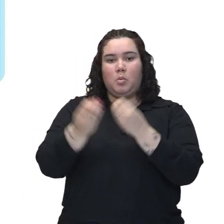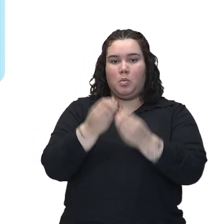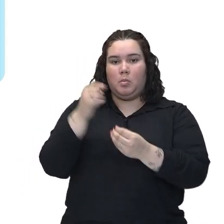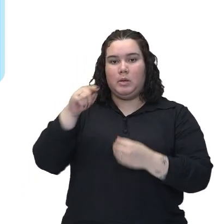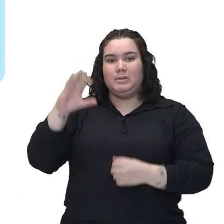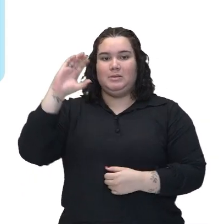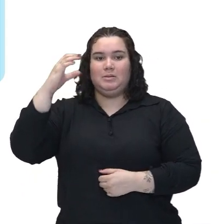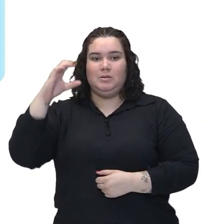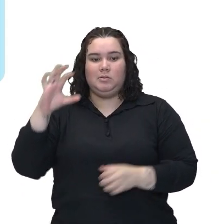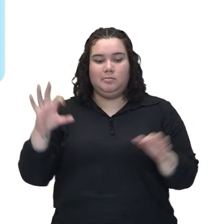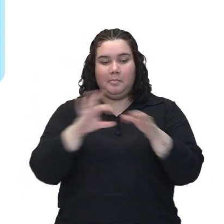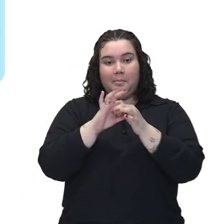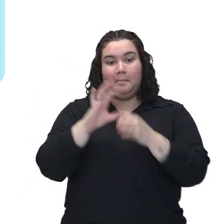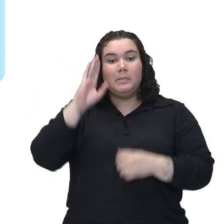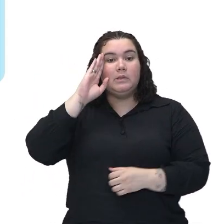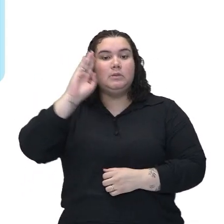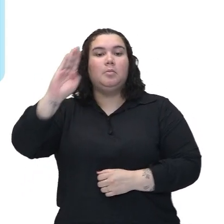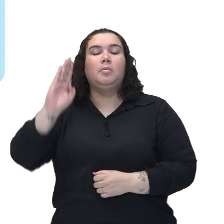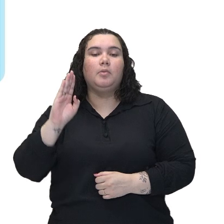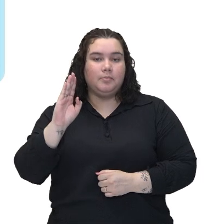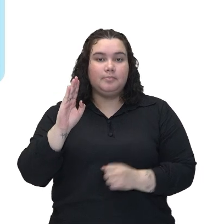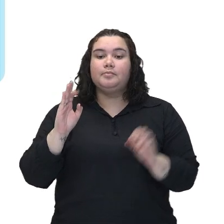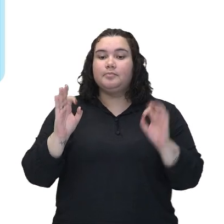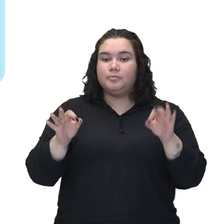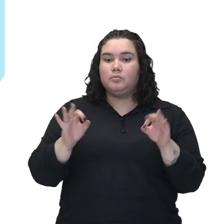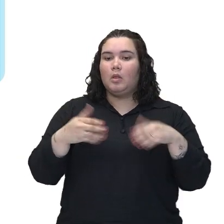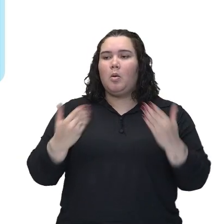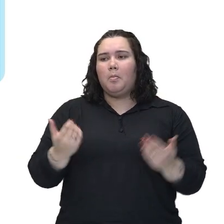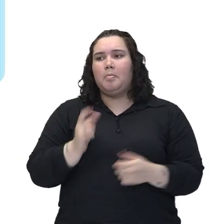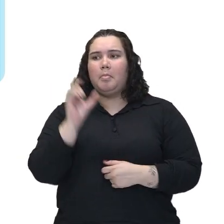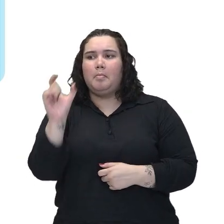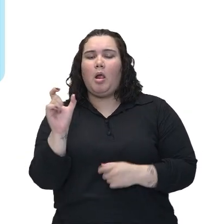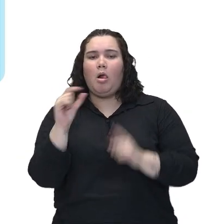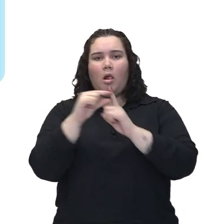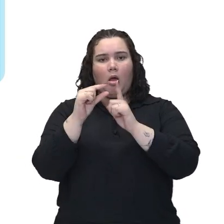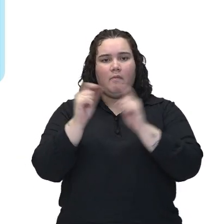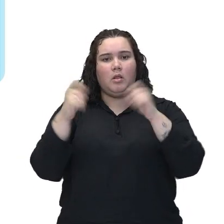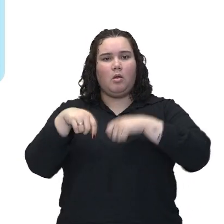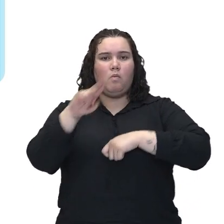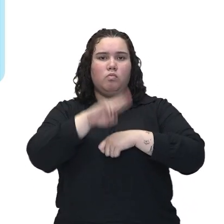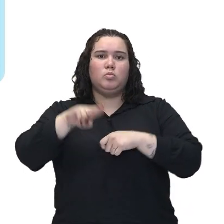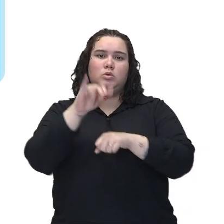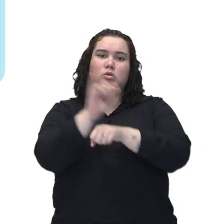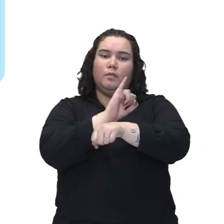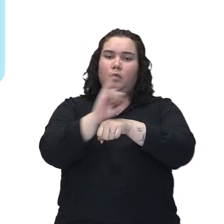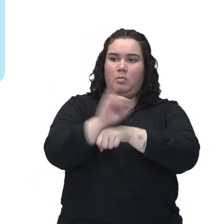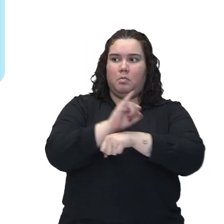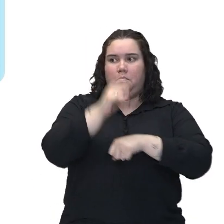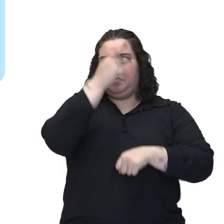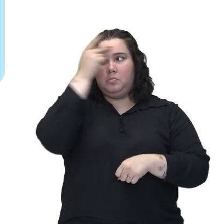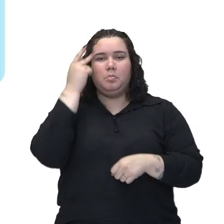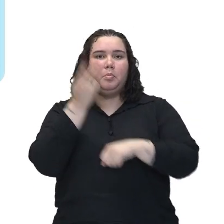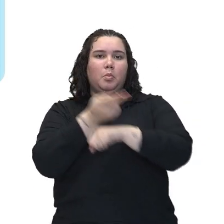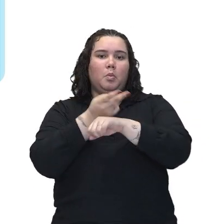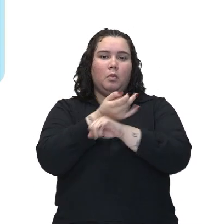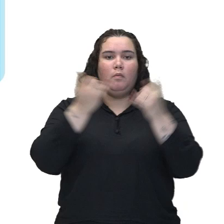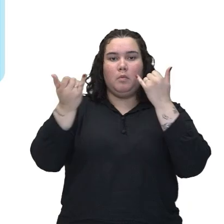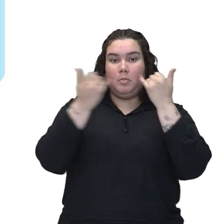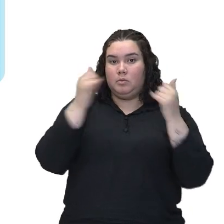ciência, um podcast com essa temática e trazendo um termo mais informal até para aproximar do público que geralmente busca notícias nesse